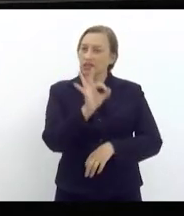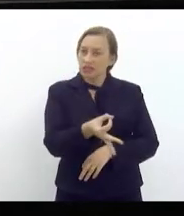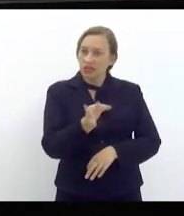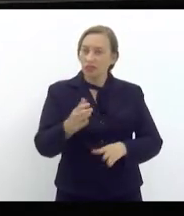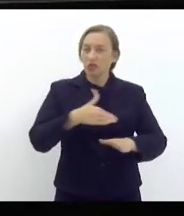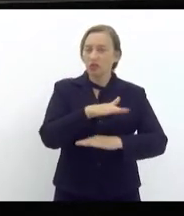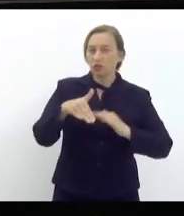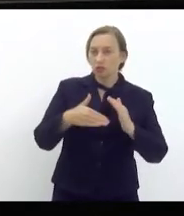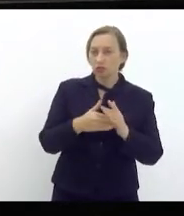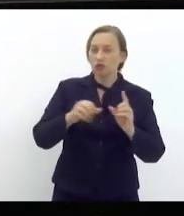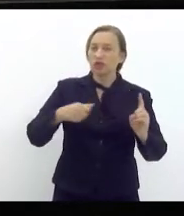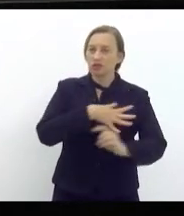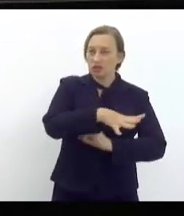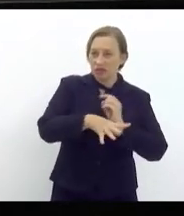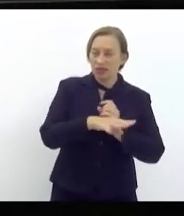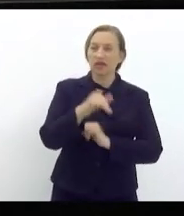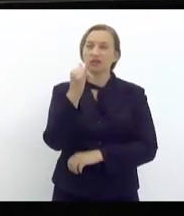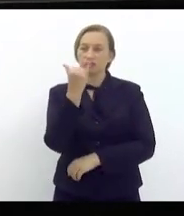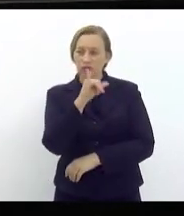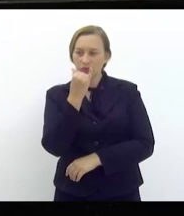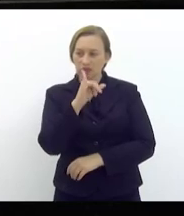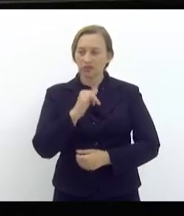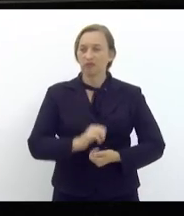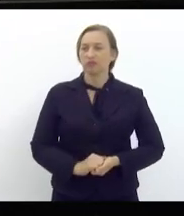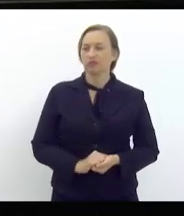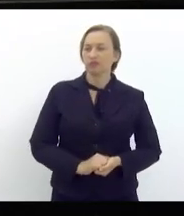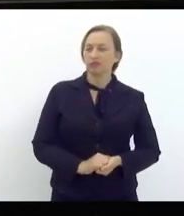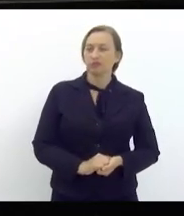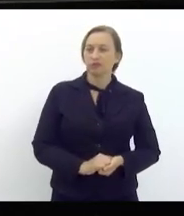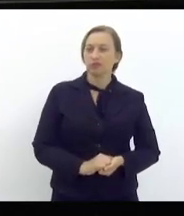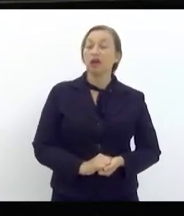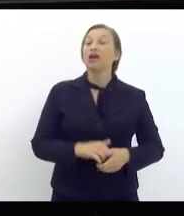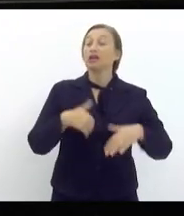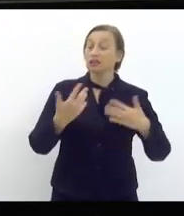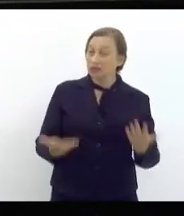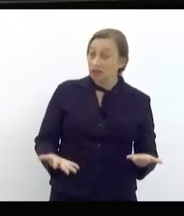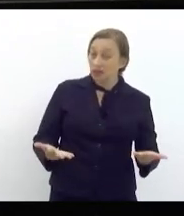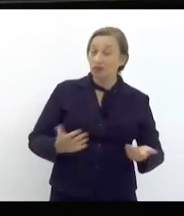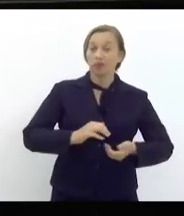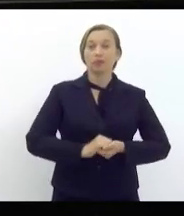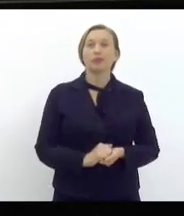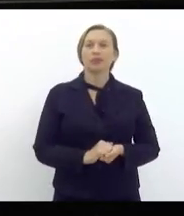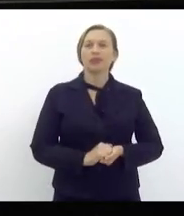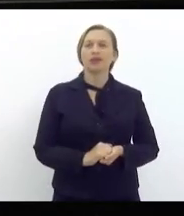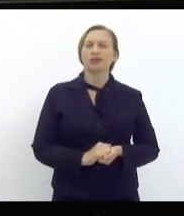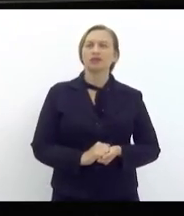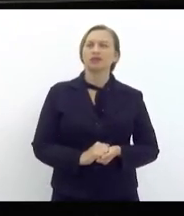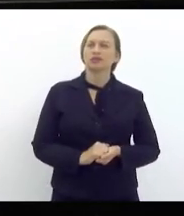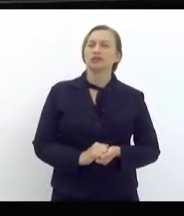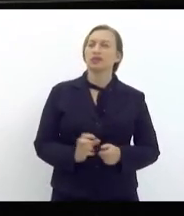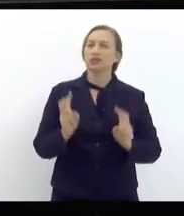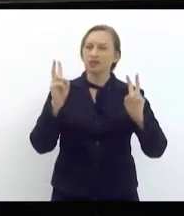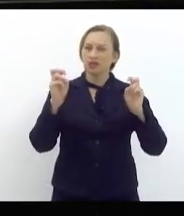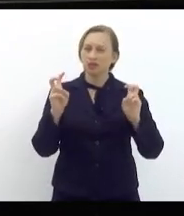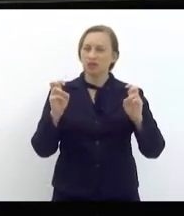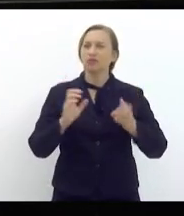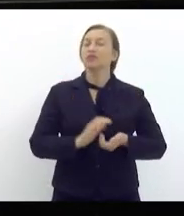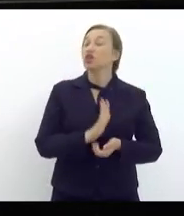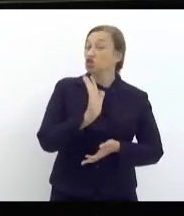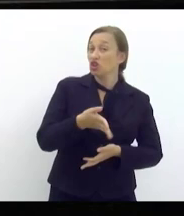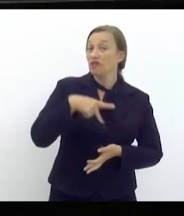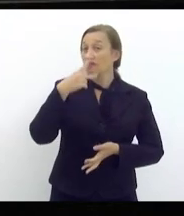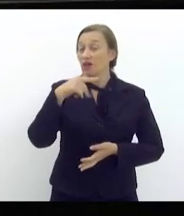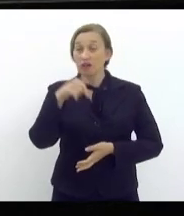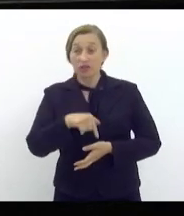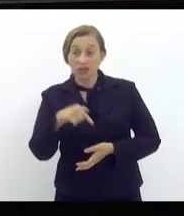toda a sociedade fluminense. Então, diante dessas bancadas, diante desses fatos, a bancada, e já adianto